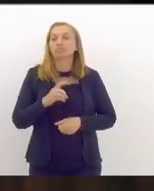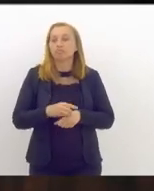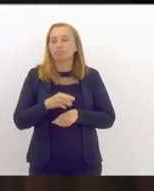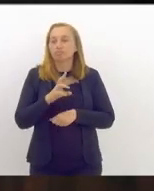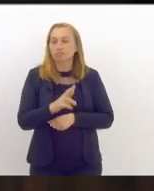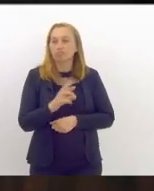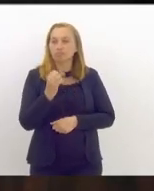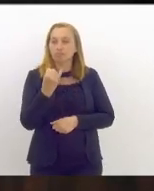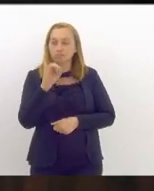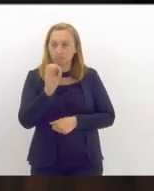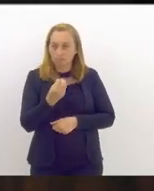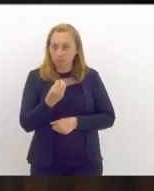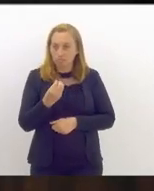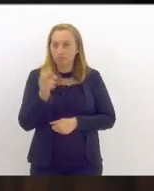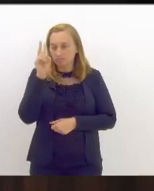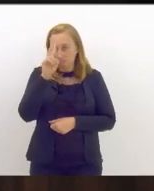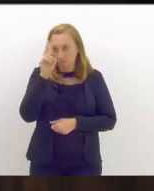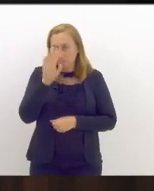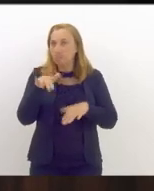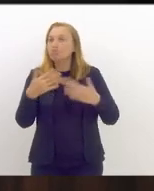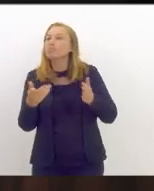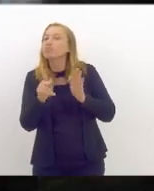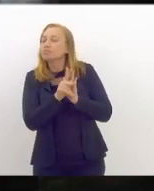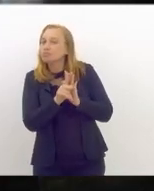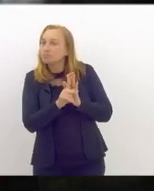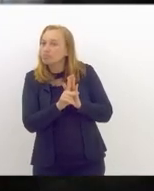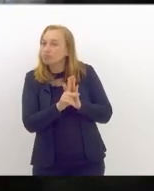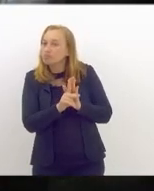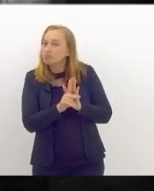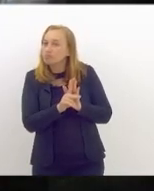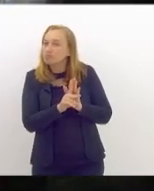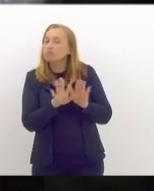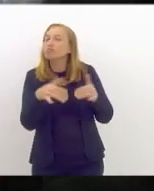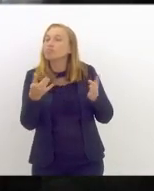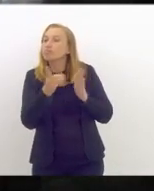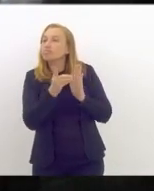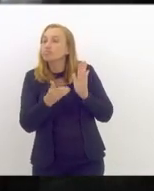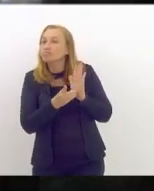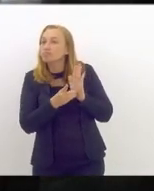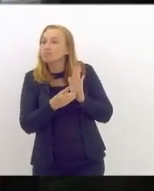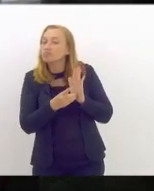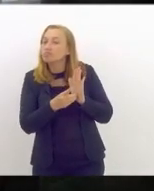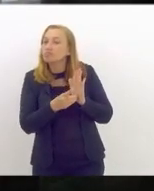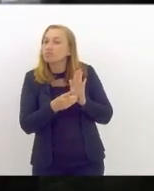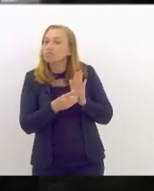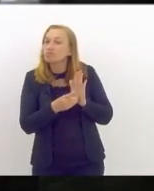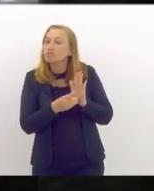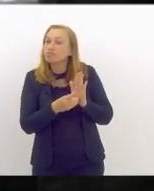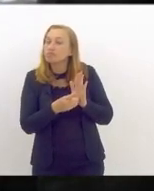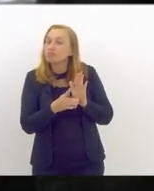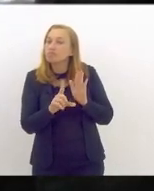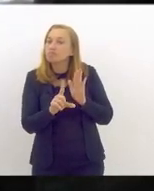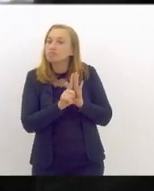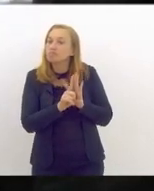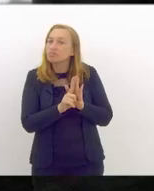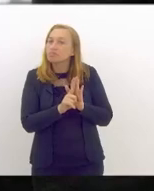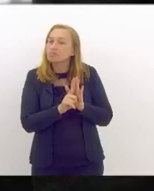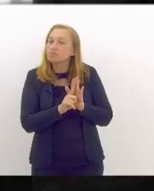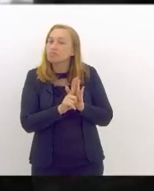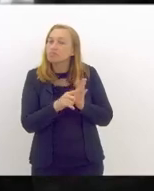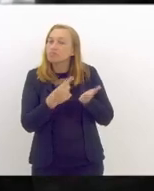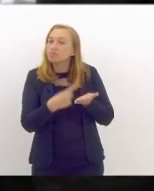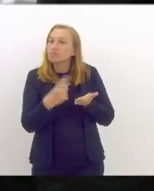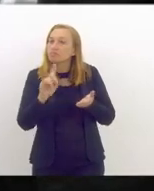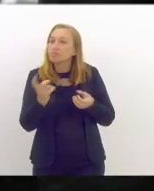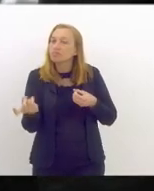vossa excelência lembra qual foi era o projeto é do projeto ou era o decreto legislativo era o decreto legislativo e num acordo tabulado não